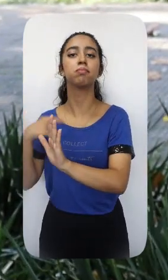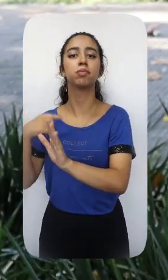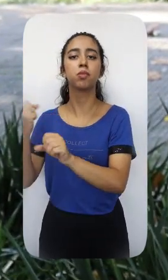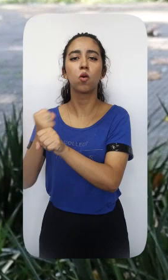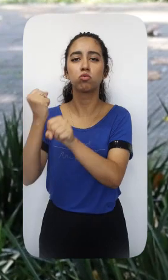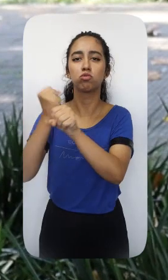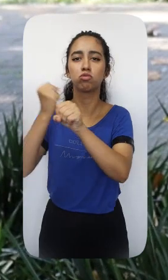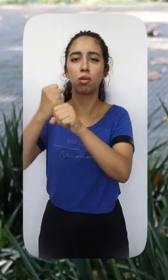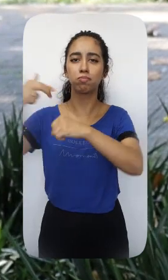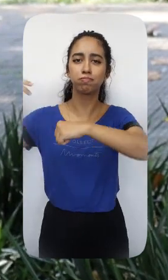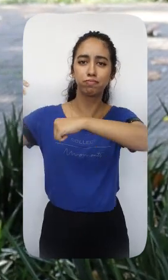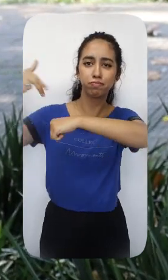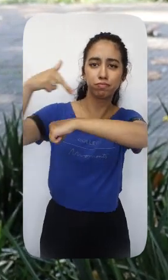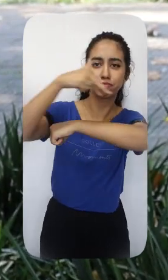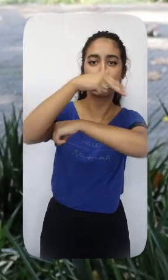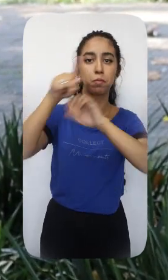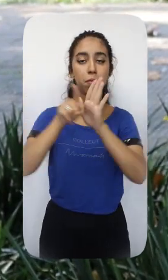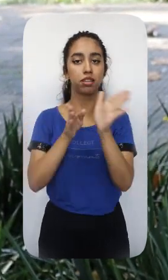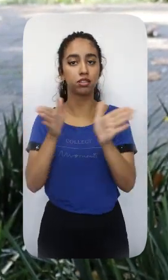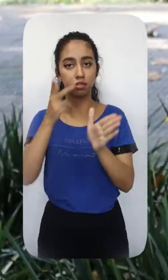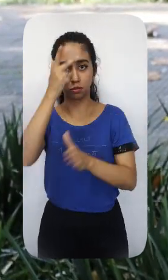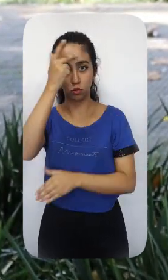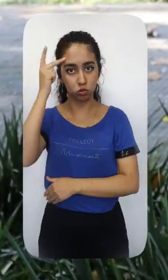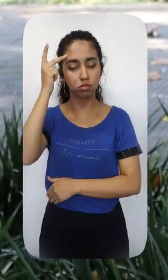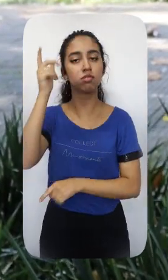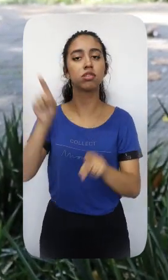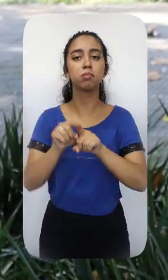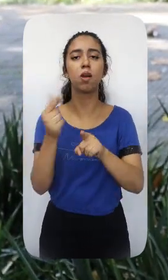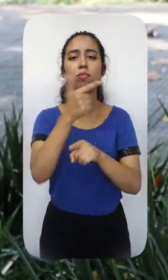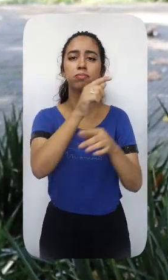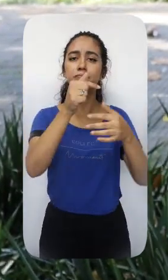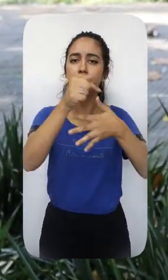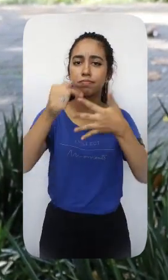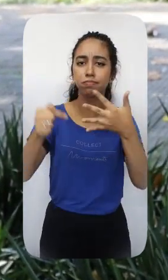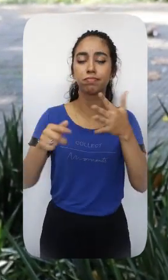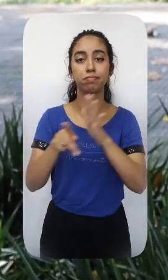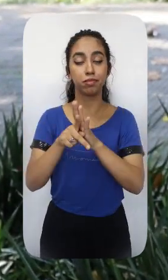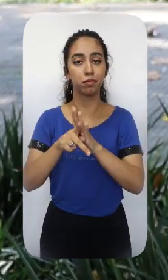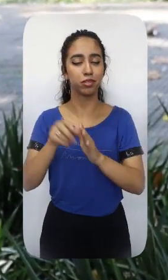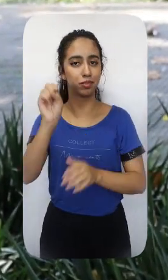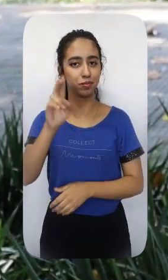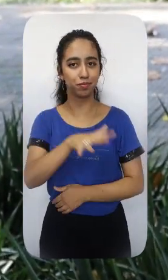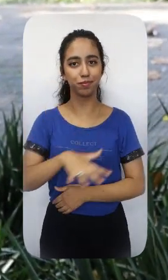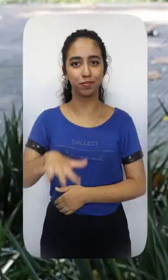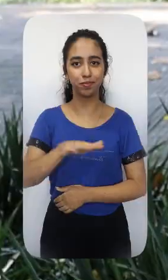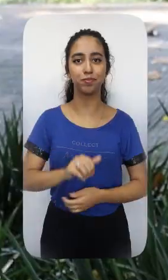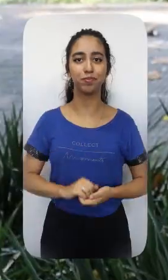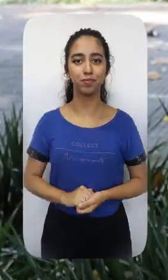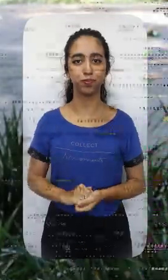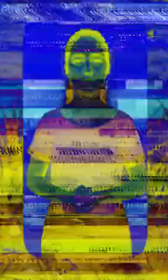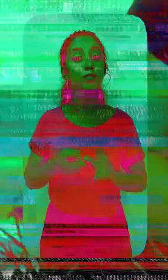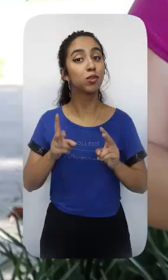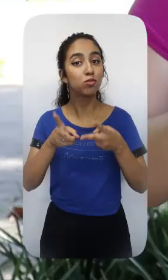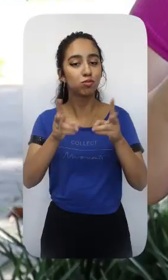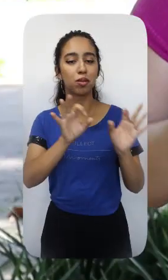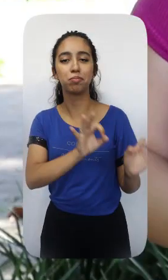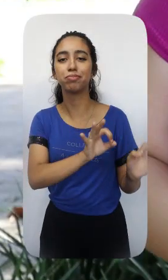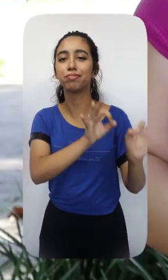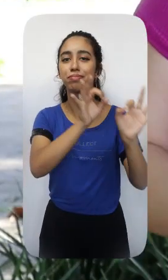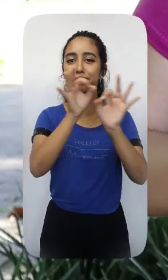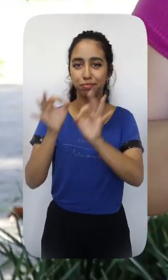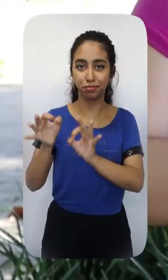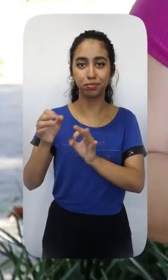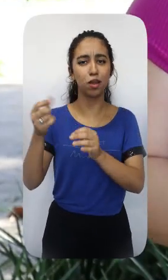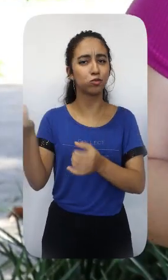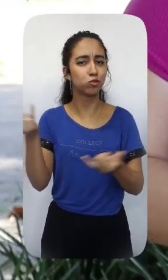Suzano a construção de uma passarela acessível para pedestres e outras alterações da malha Viária da região para